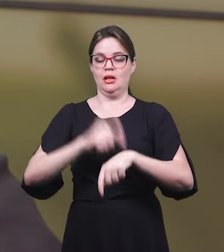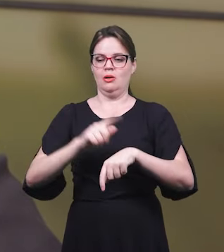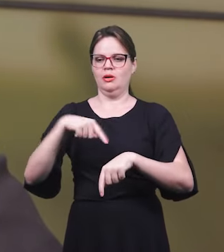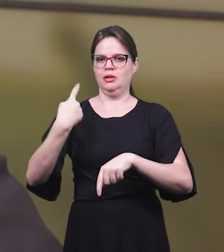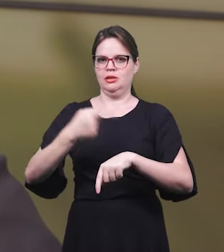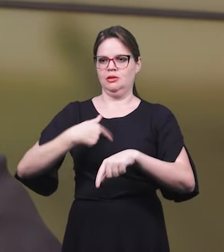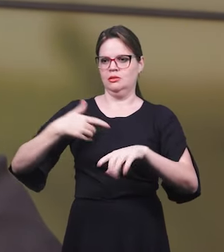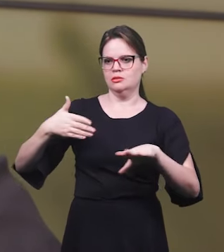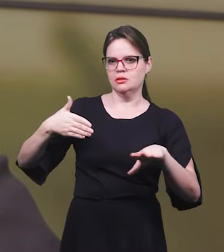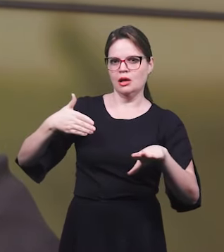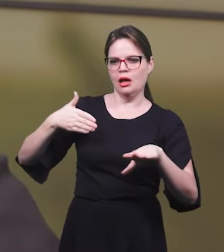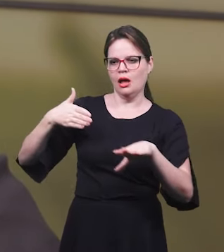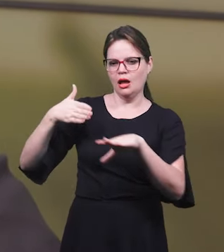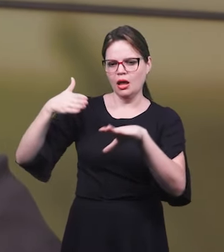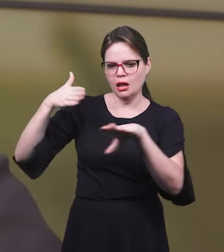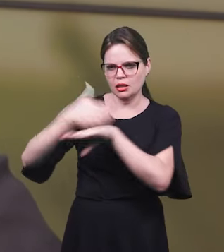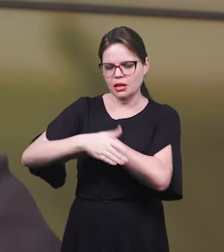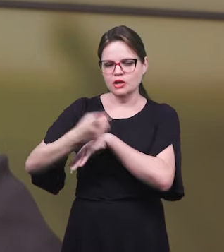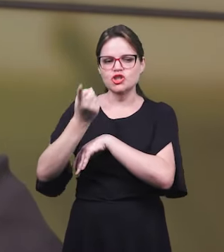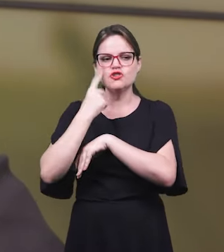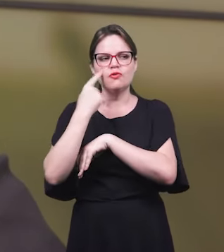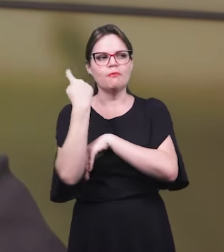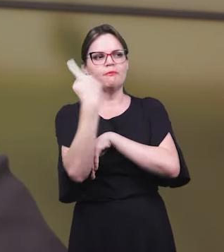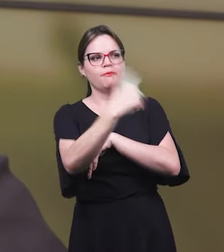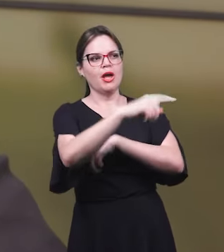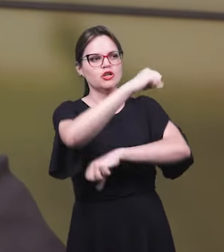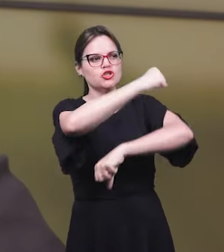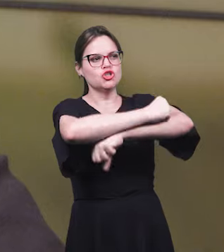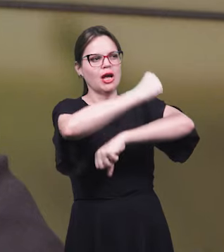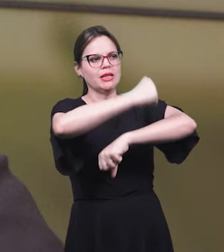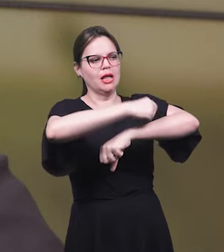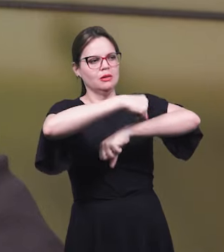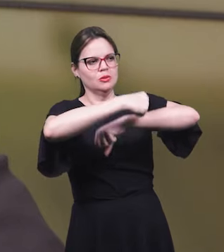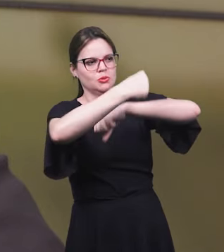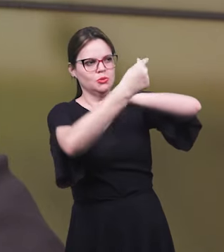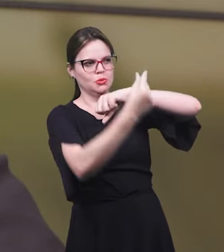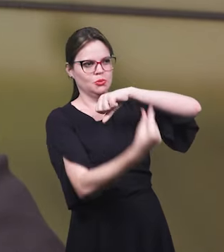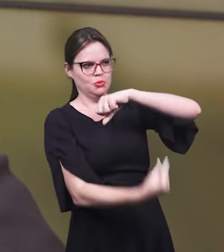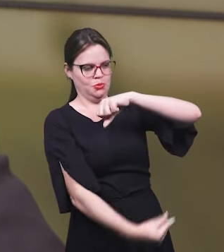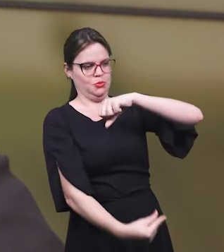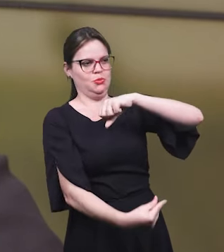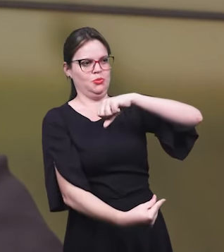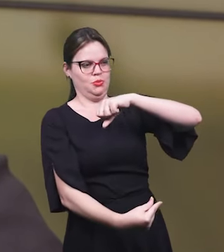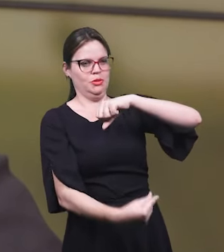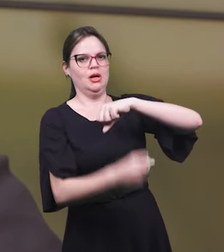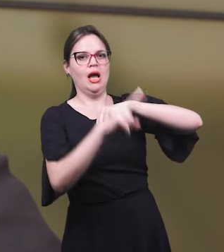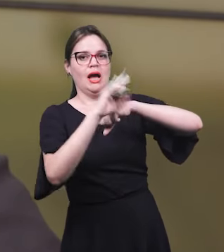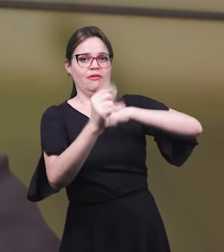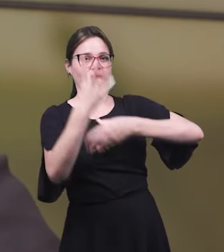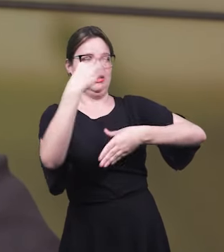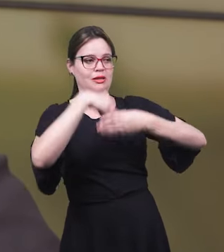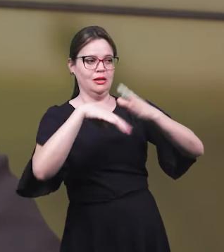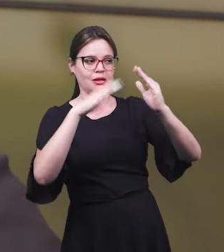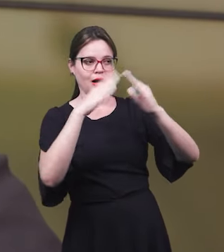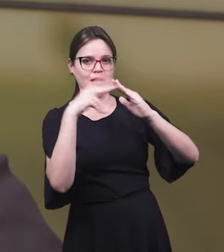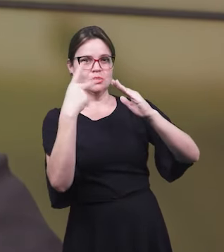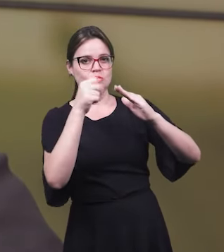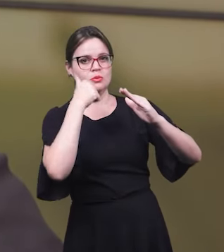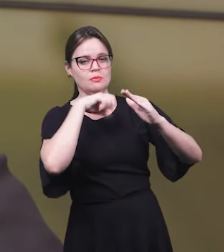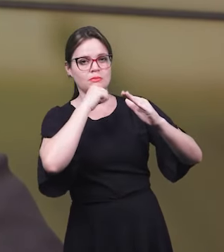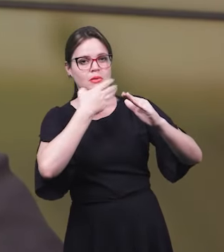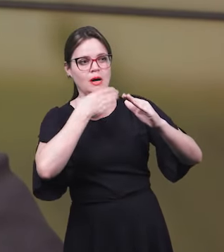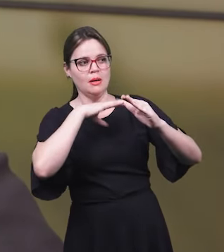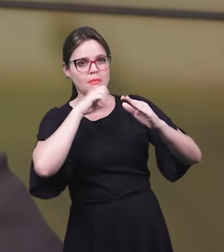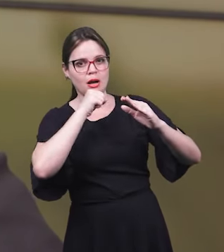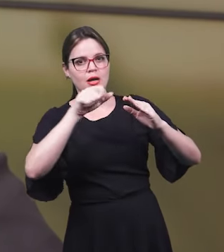na terra, atarás de cordão de fio de escarlate à janela, por onde fizeres descer, e recolherás em tua casa, contigo teu pai, tua mãe, teus